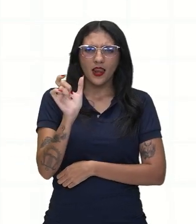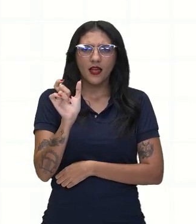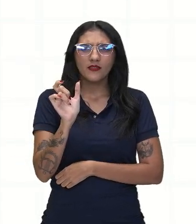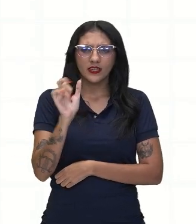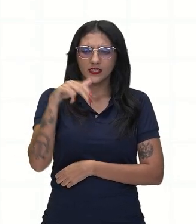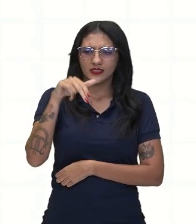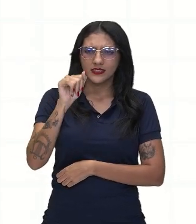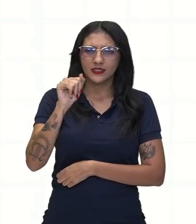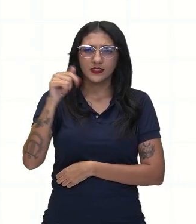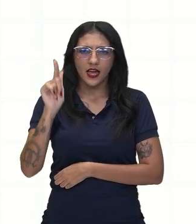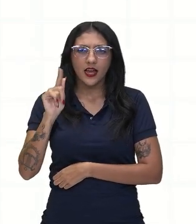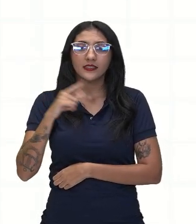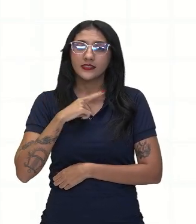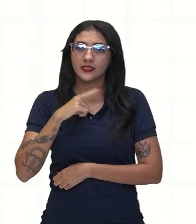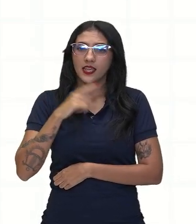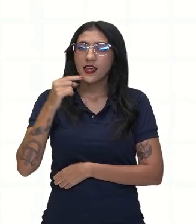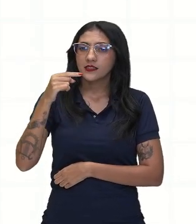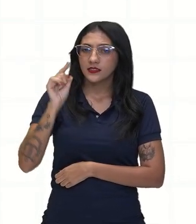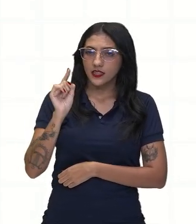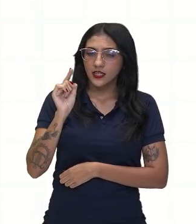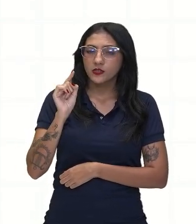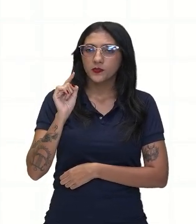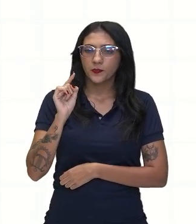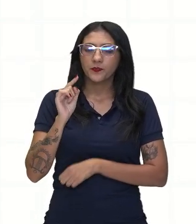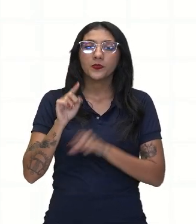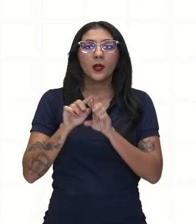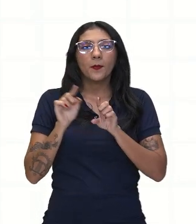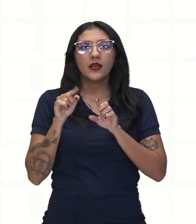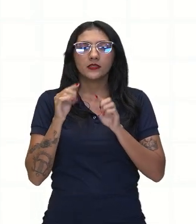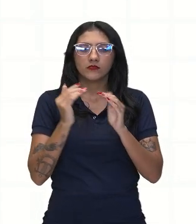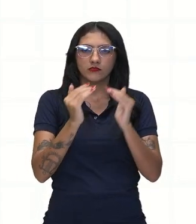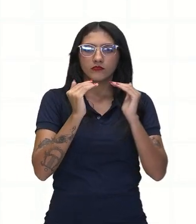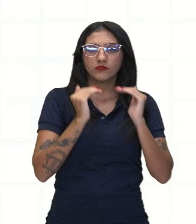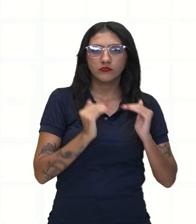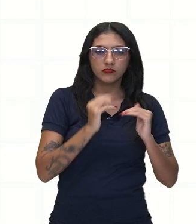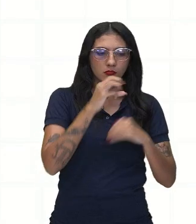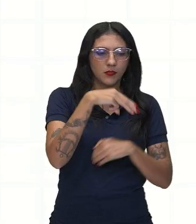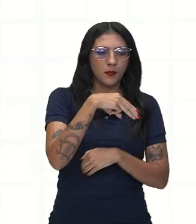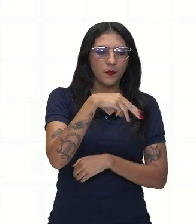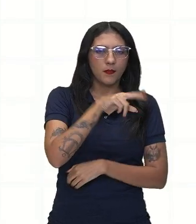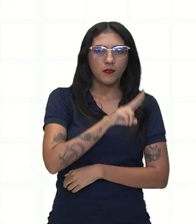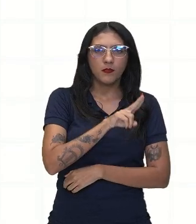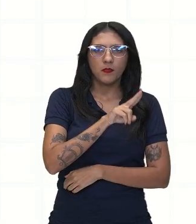que quando a gente tem aí as palavras, quando se tem o acento agudo,